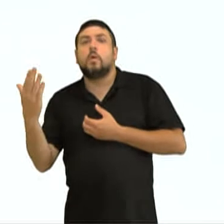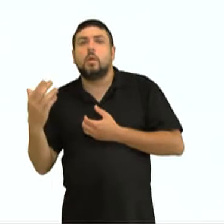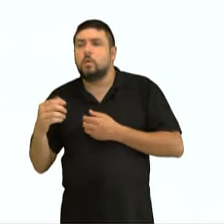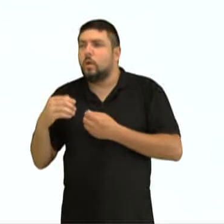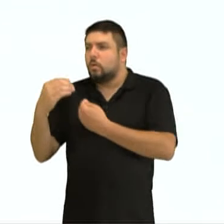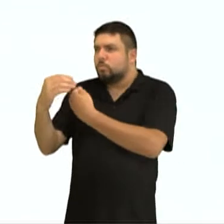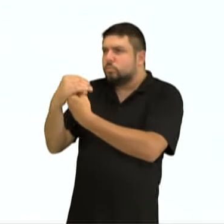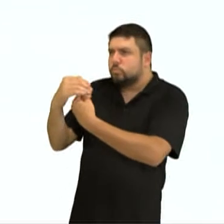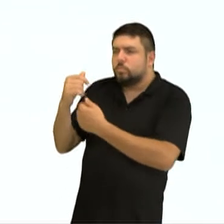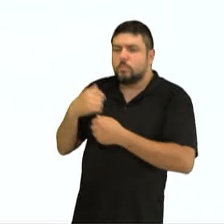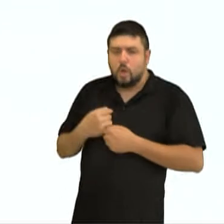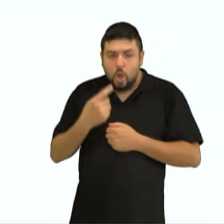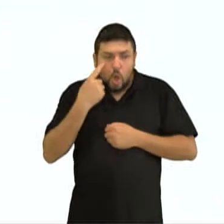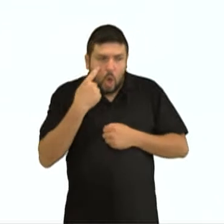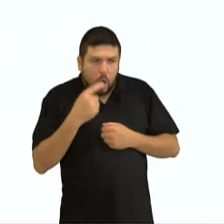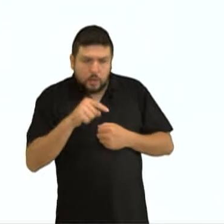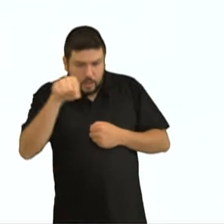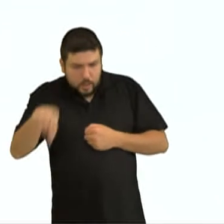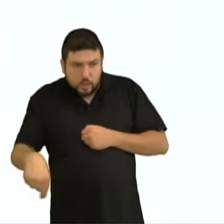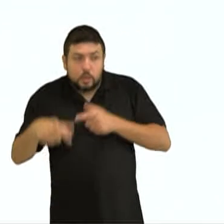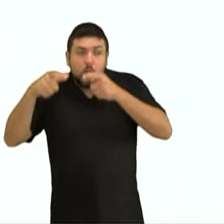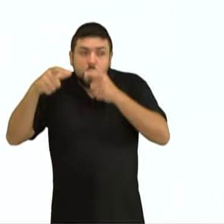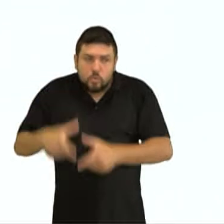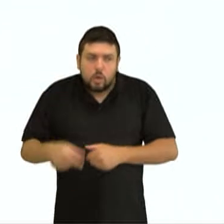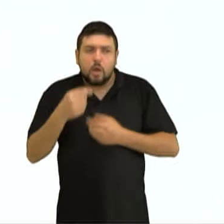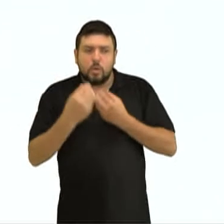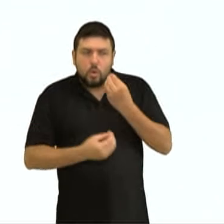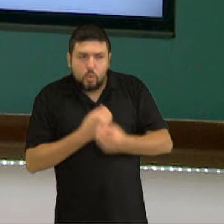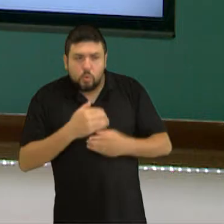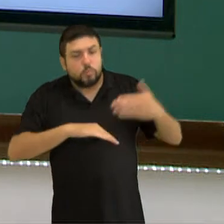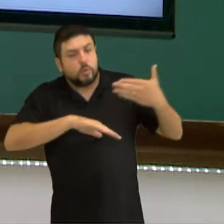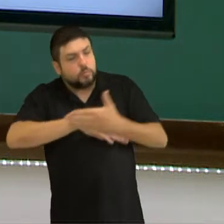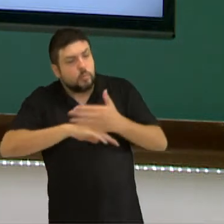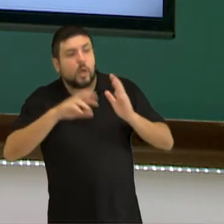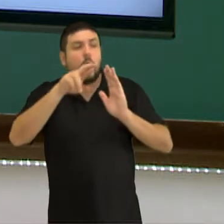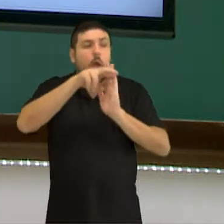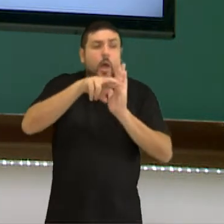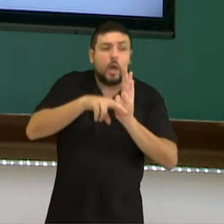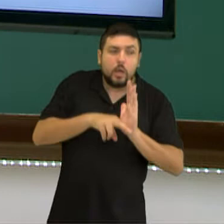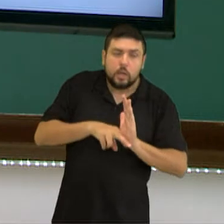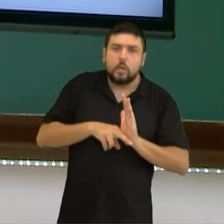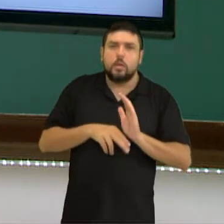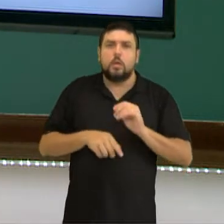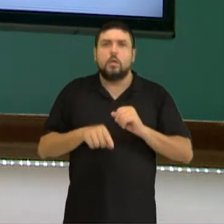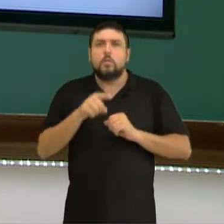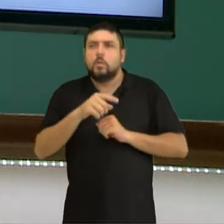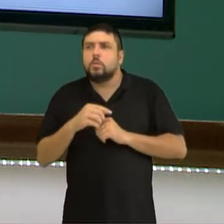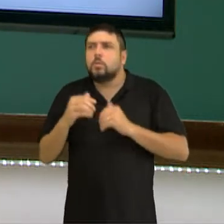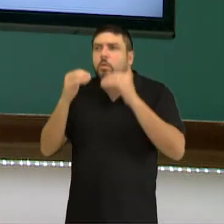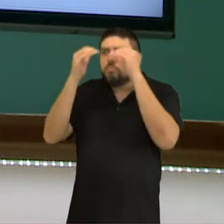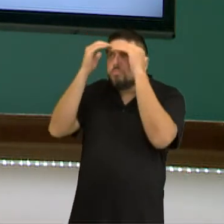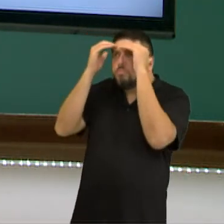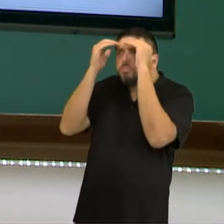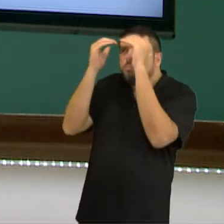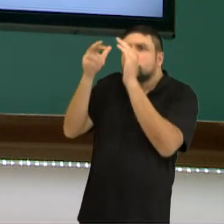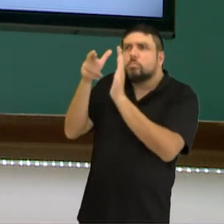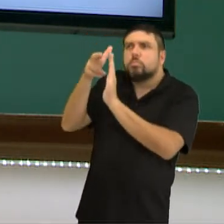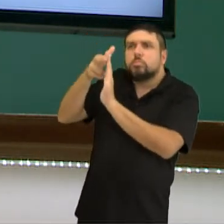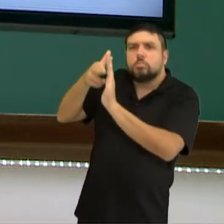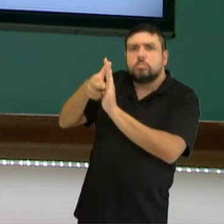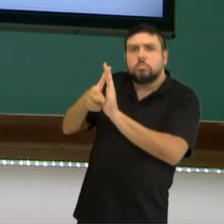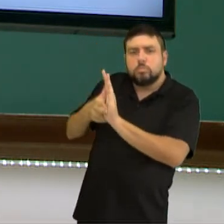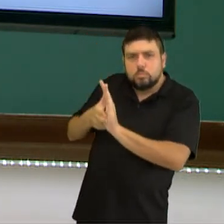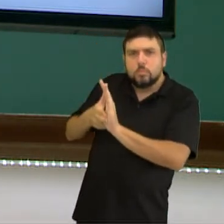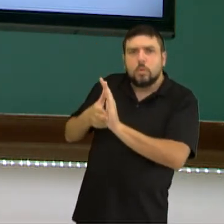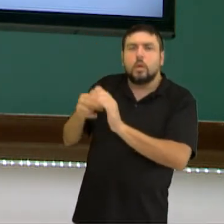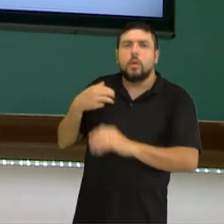para frequentar este lugar, essa família, esse grupo, essas são as regras. Ou você foi aprendendo ao longo do tempo, observando o comportamento